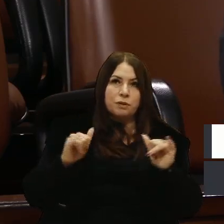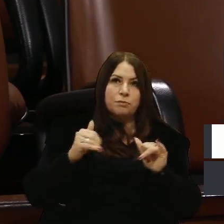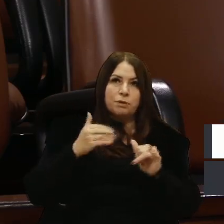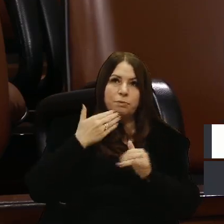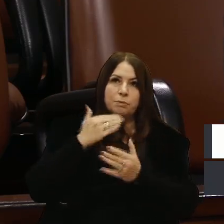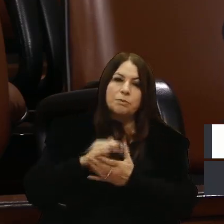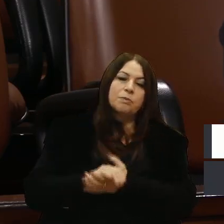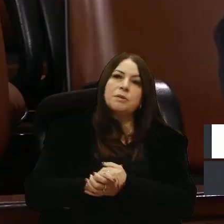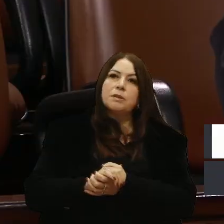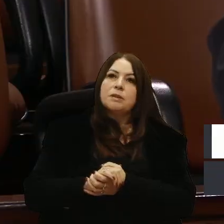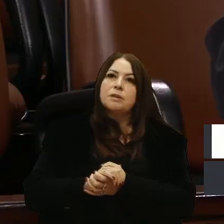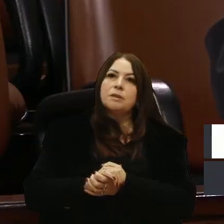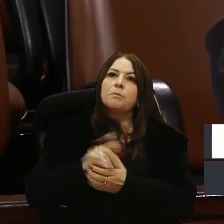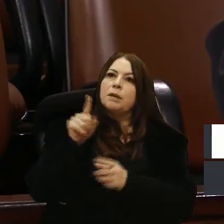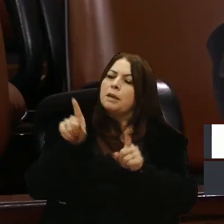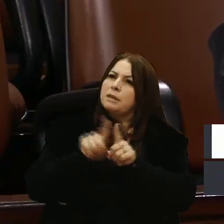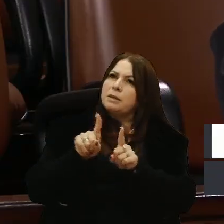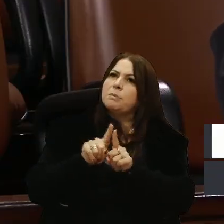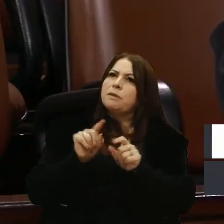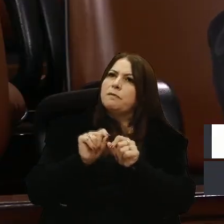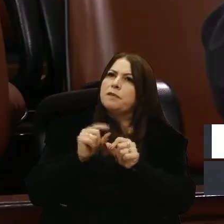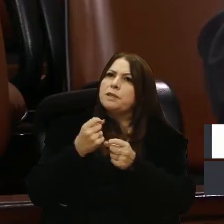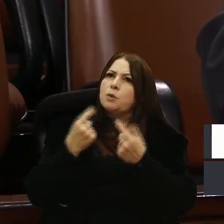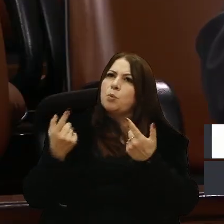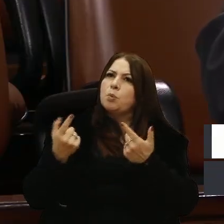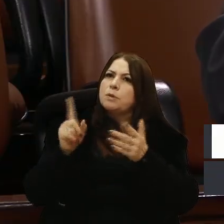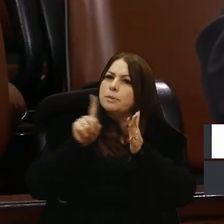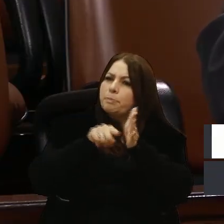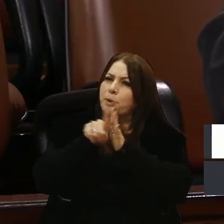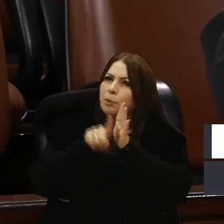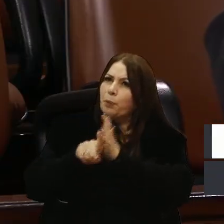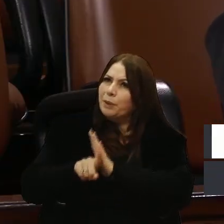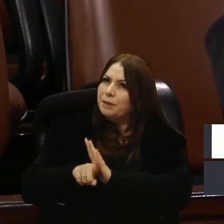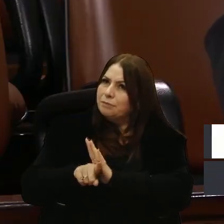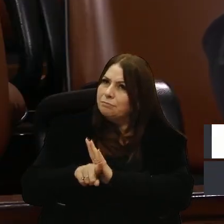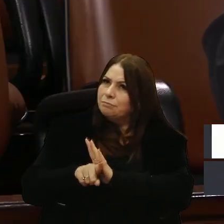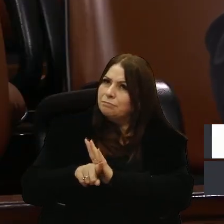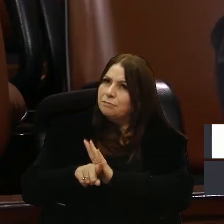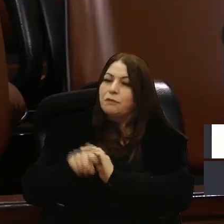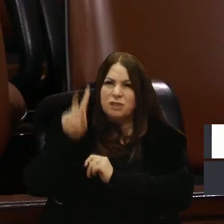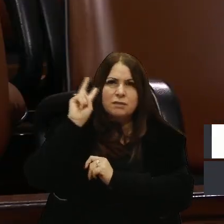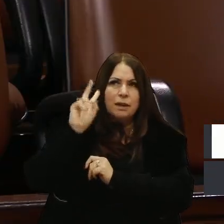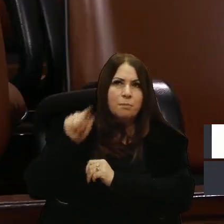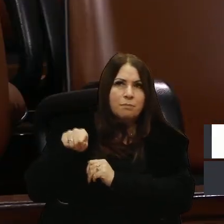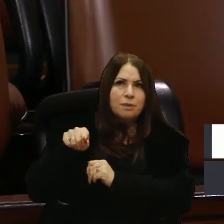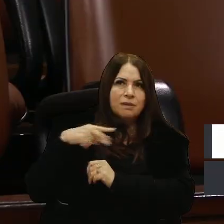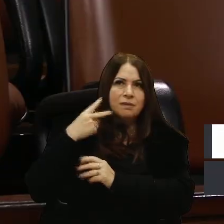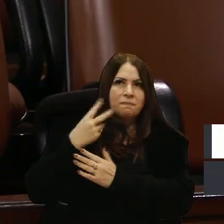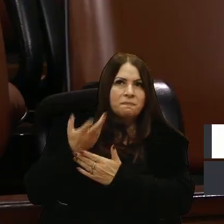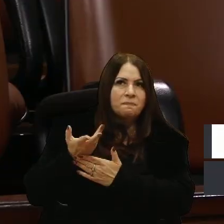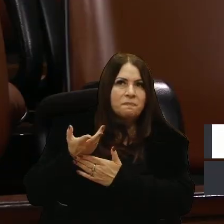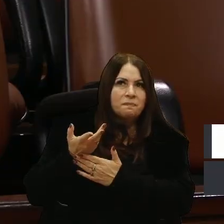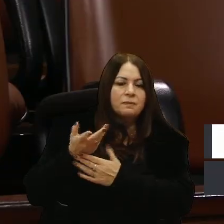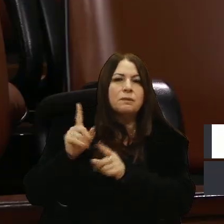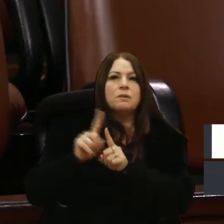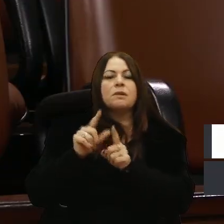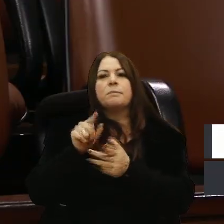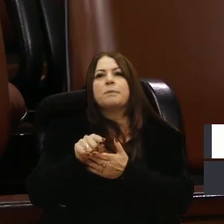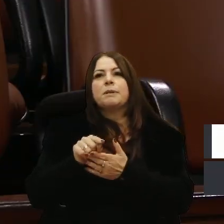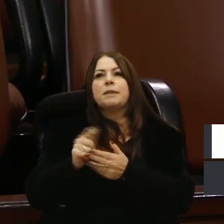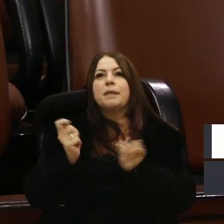pedido. Mas lá também a gente fez algumas outras perguntas, que vocês lembram, né, vereadores? Da questão